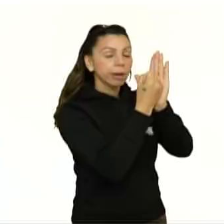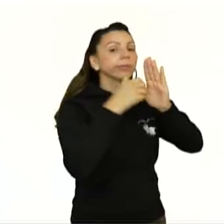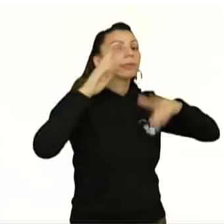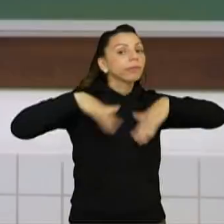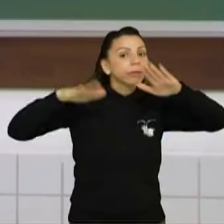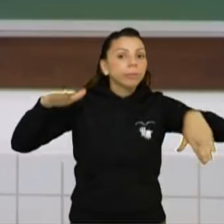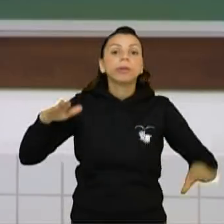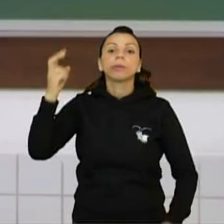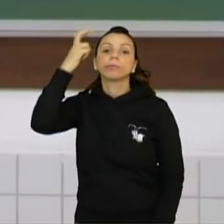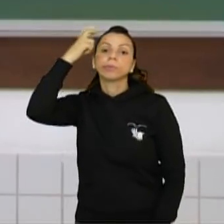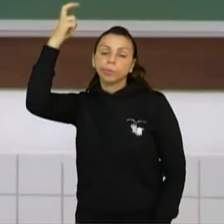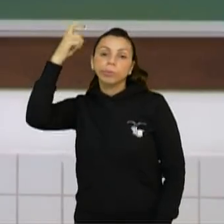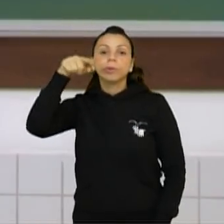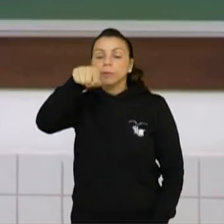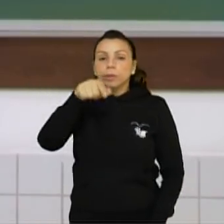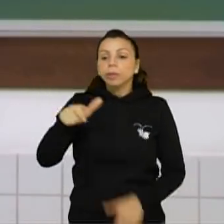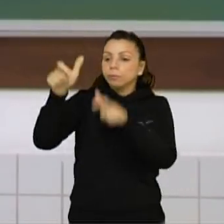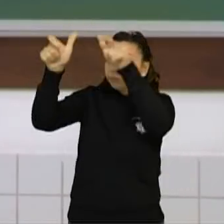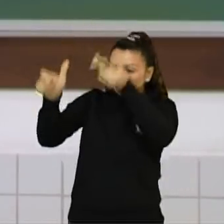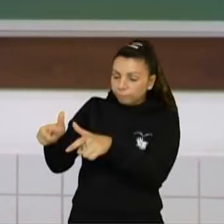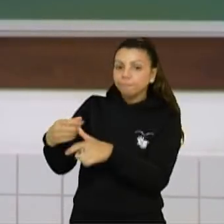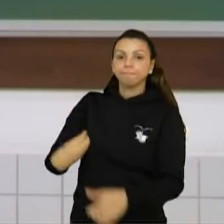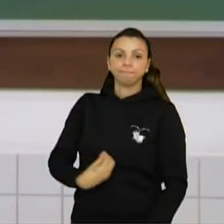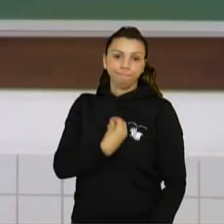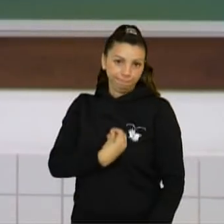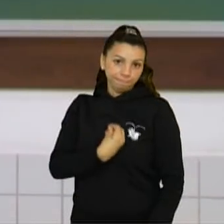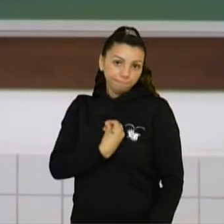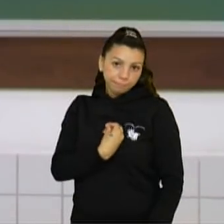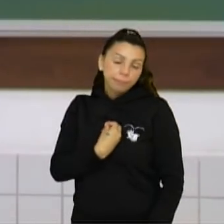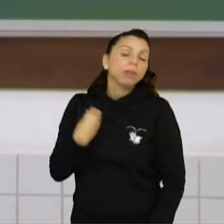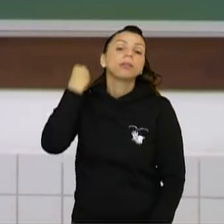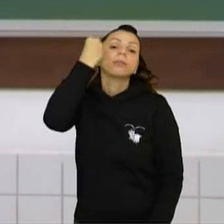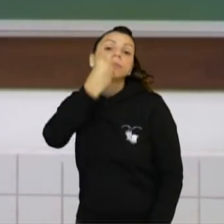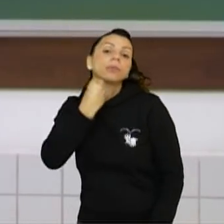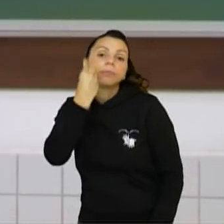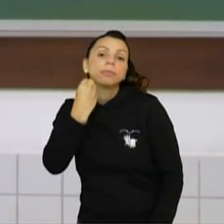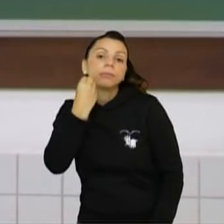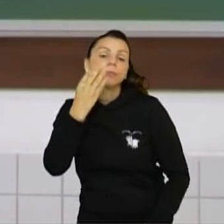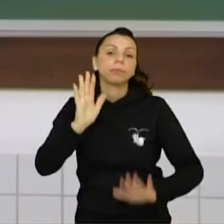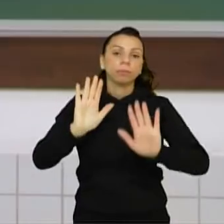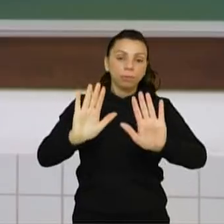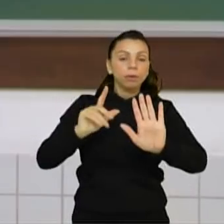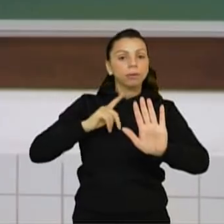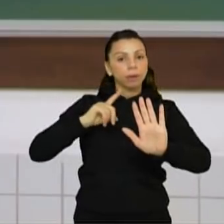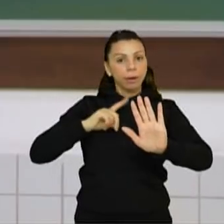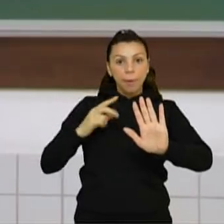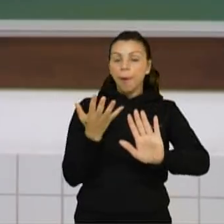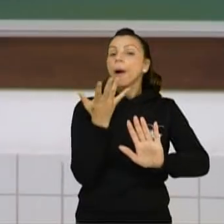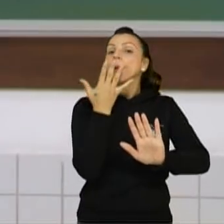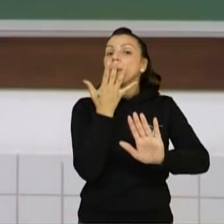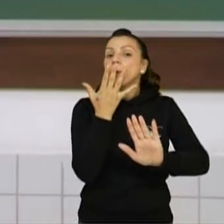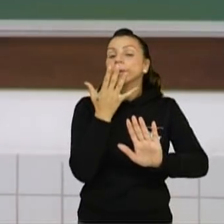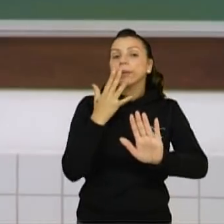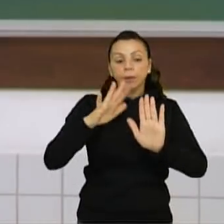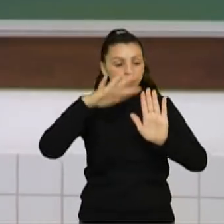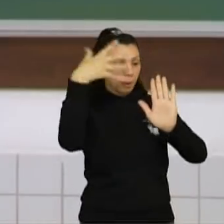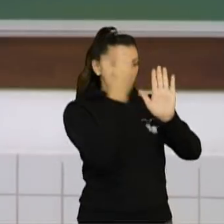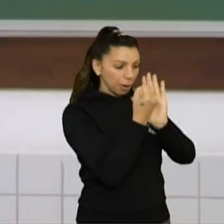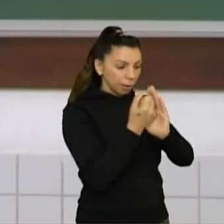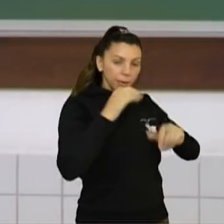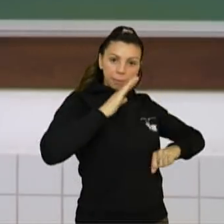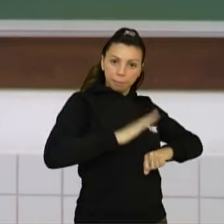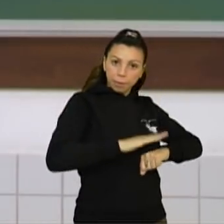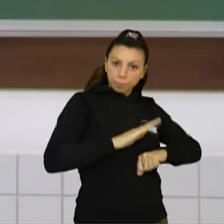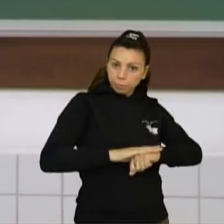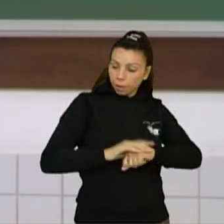cultura onde você está vivendo, está experimentando ela. Então, uma cor pode ter um simbolismo para mim que pode não ter